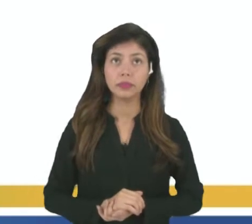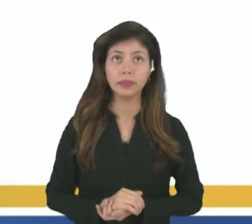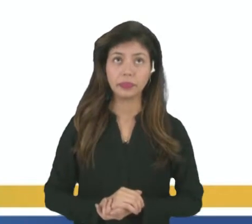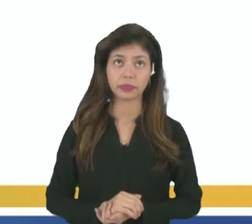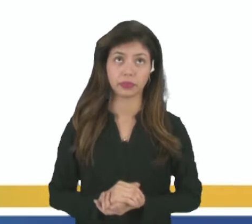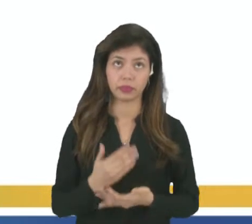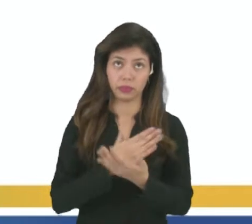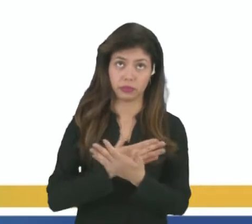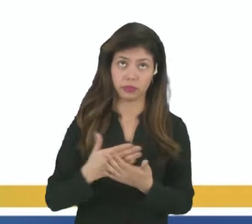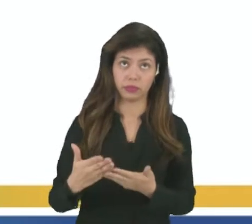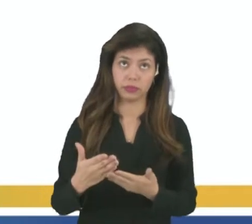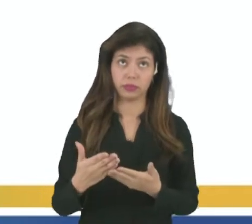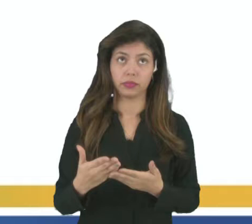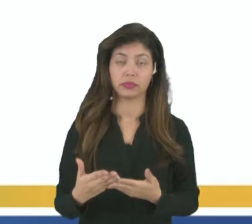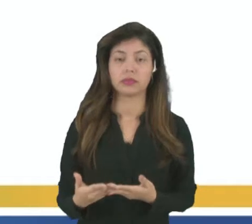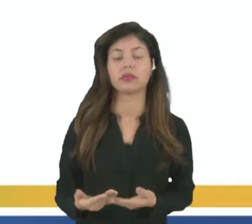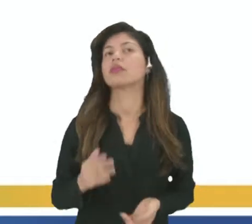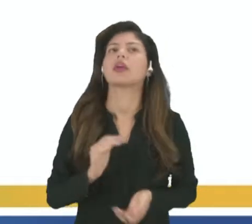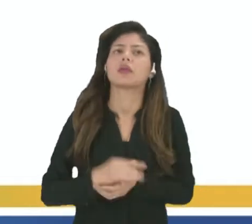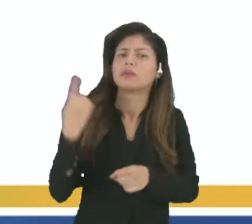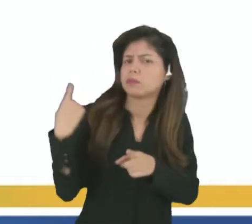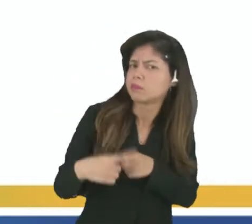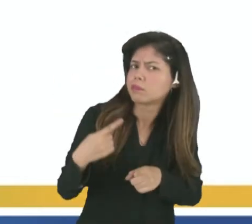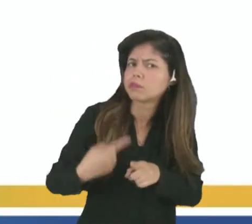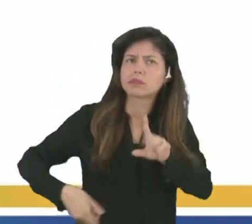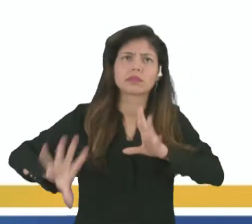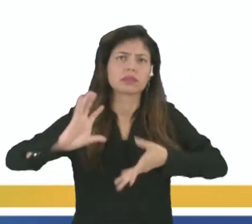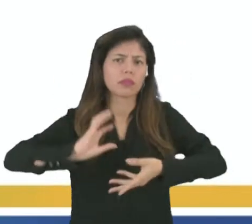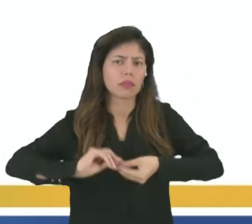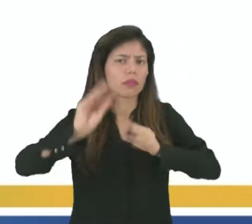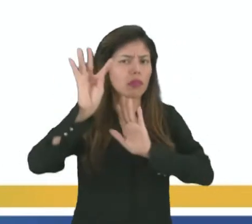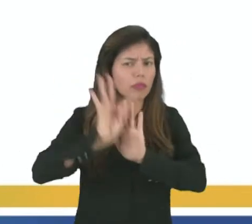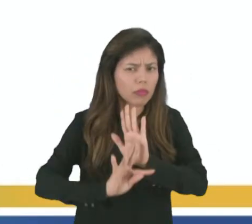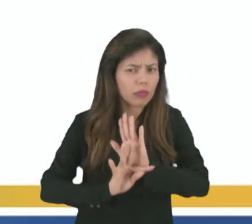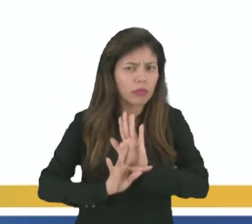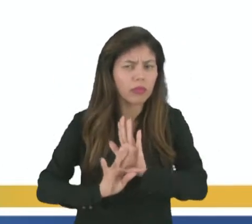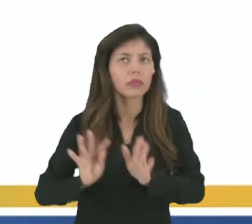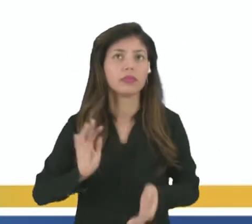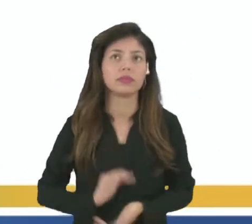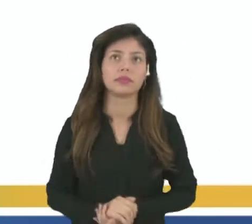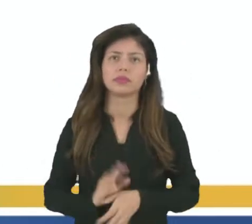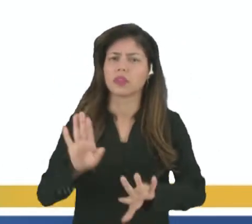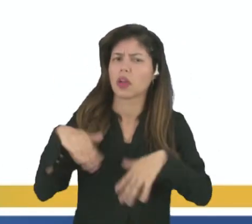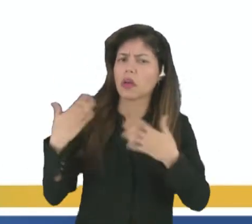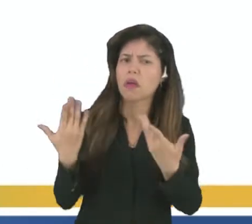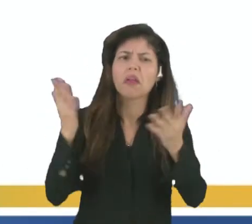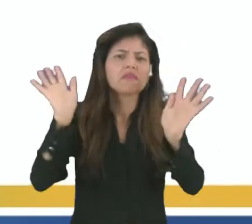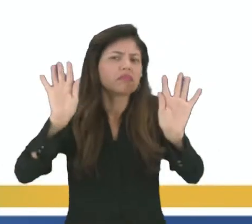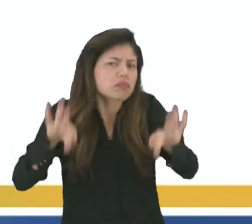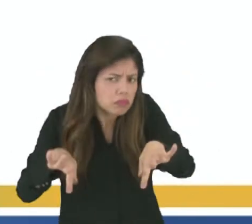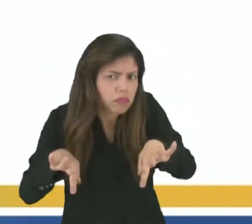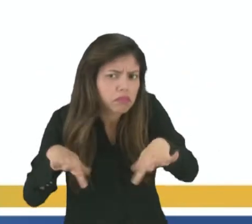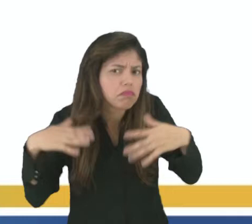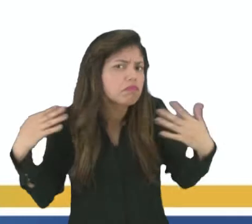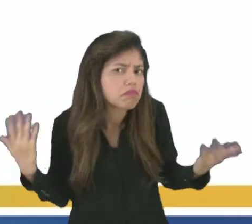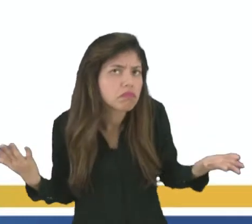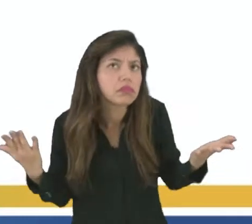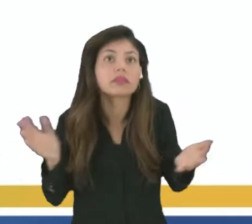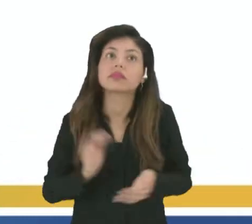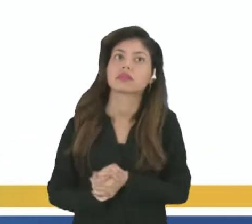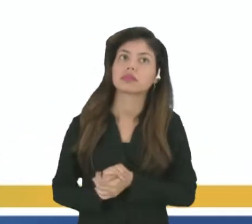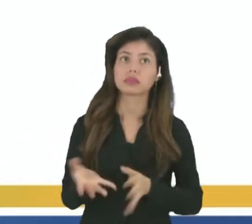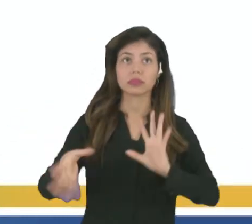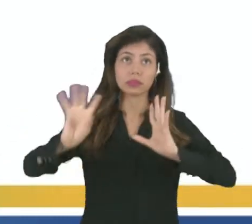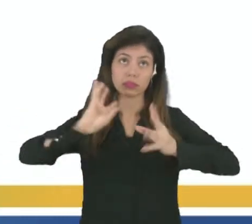Então, para começar o nosso papo, por que eu preciso resumir um texto? Qual é a finalidade disso?